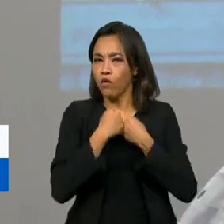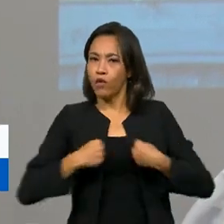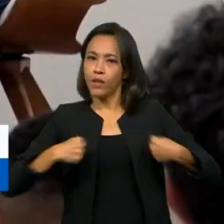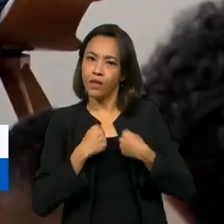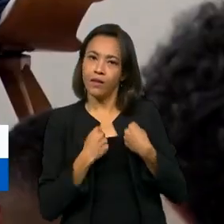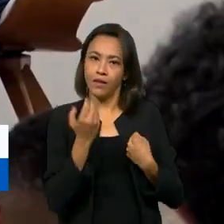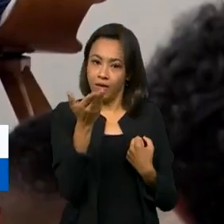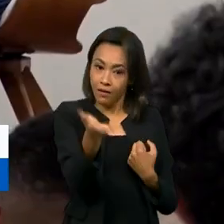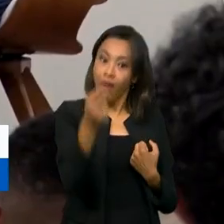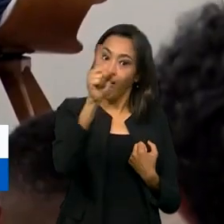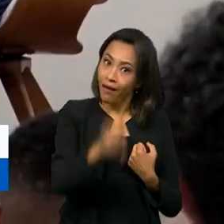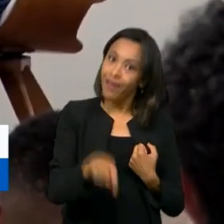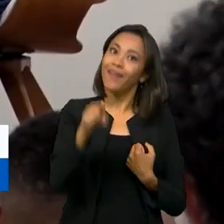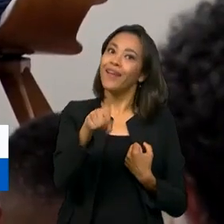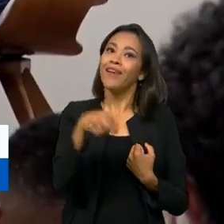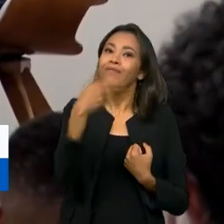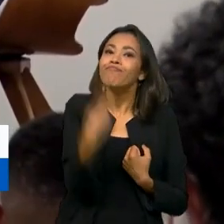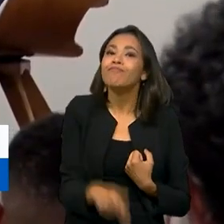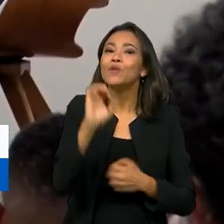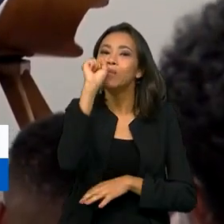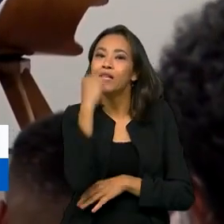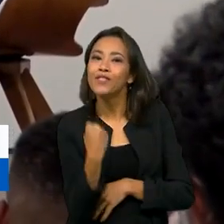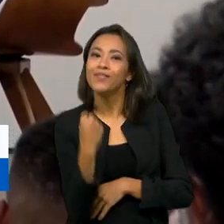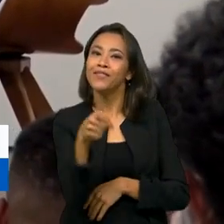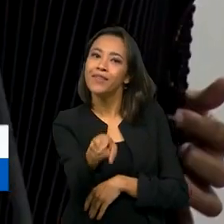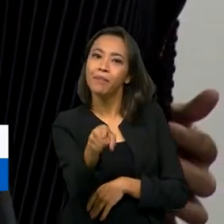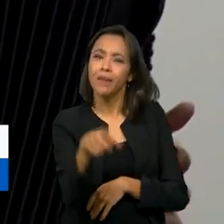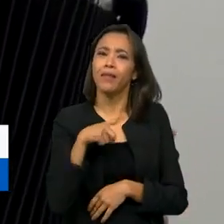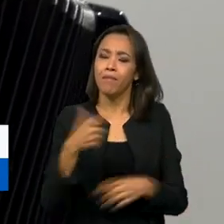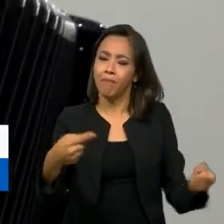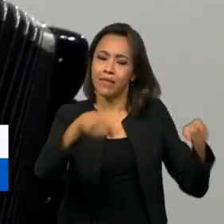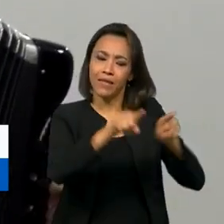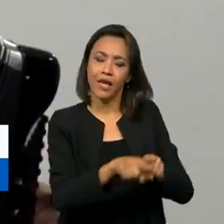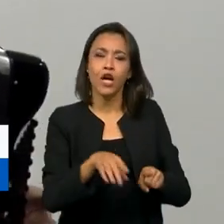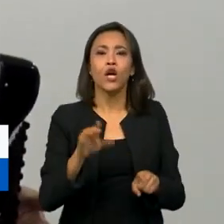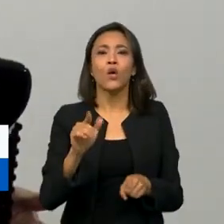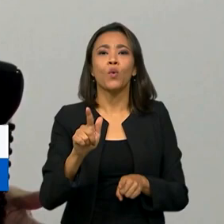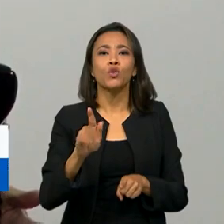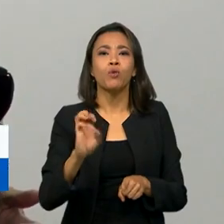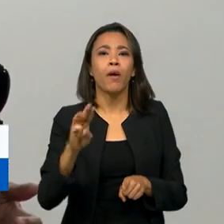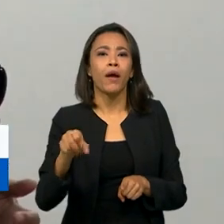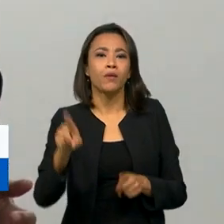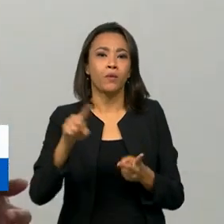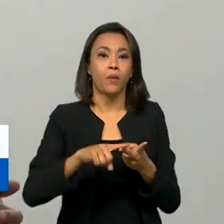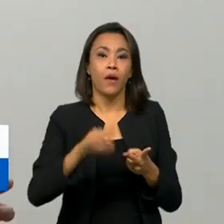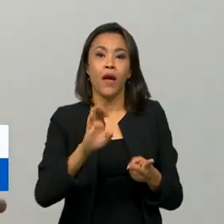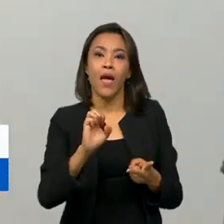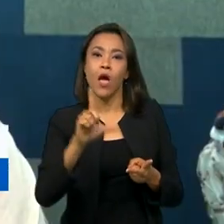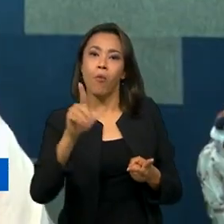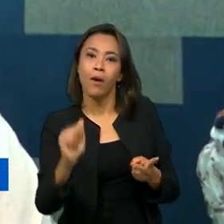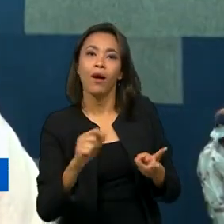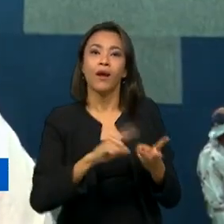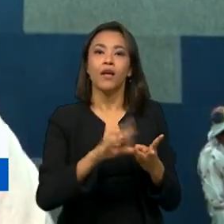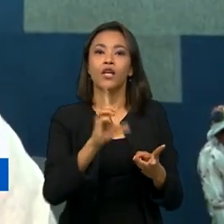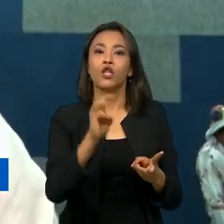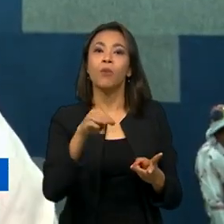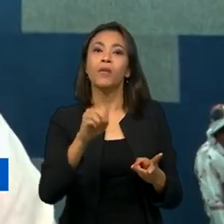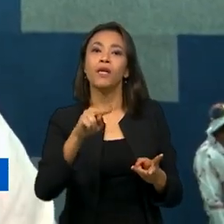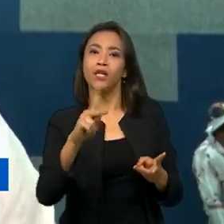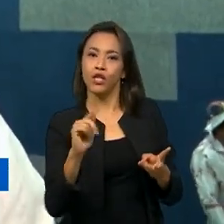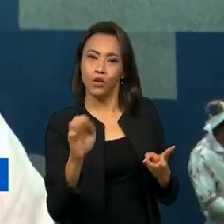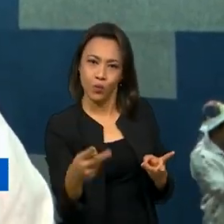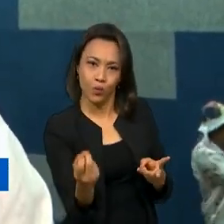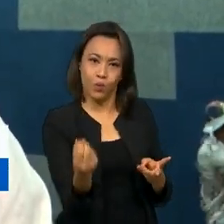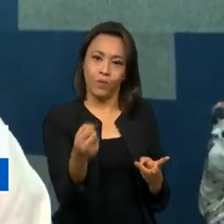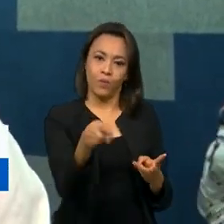Mestrinho, artista sergipano que tem na bagagem parcerias com Gilberto Gil, Elba Ramalho e Dominguinhos. Nossa casa é o palco,